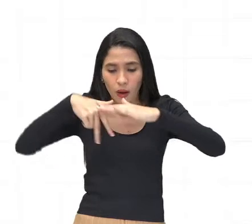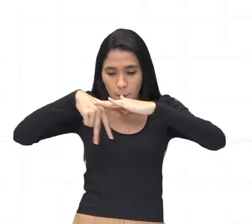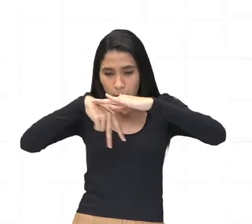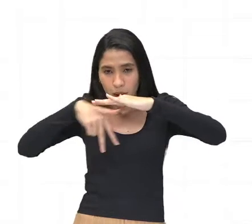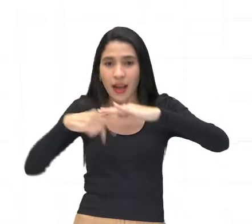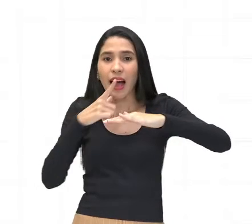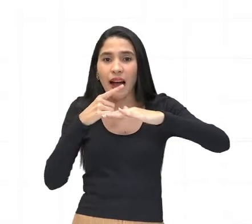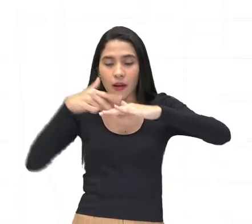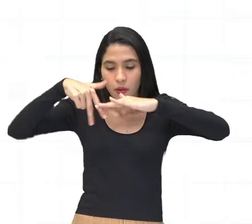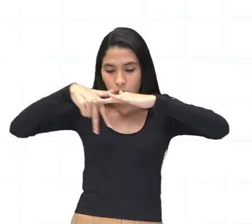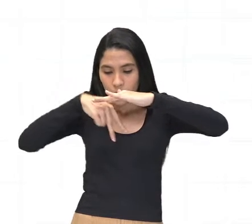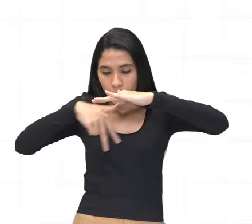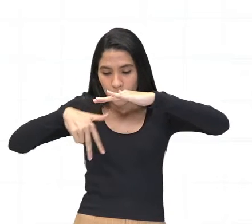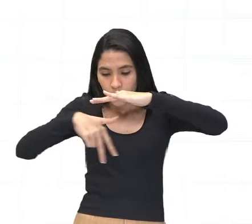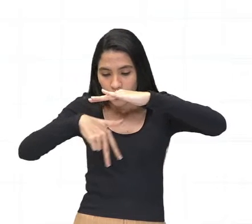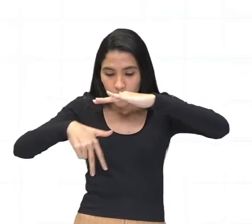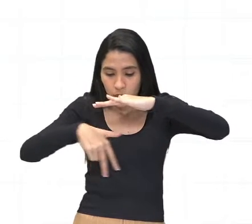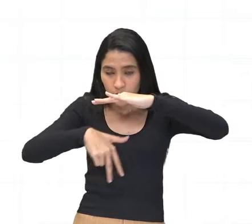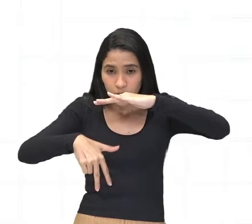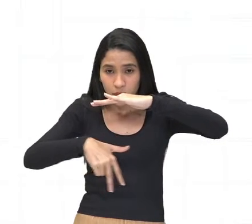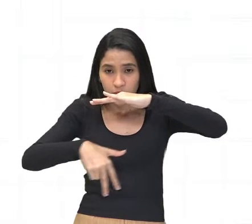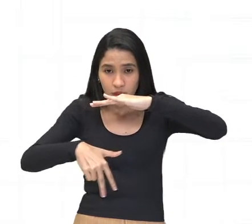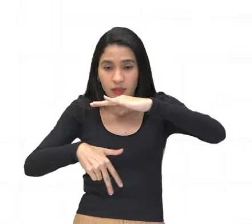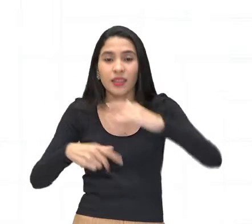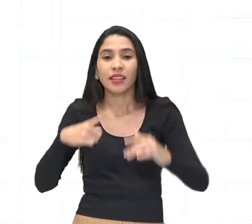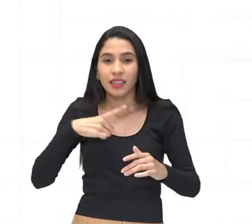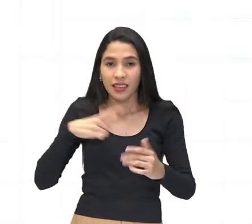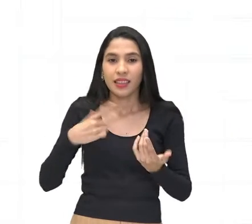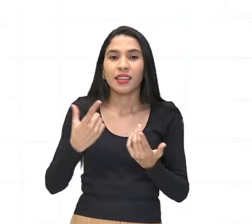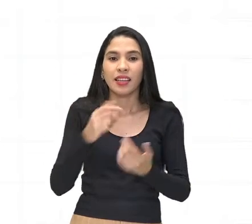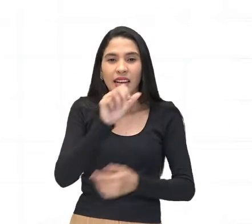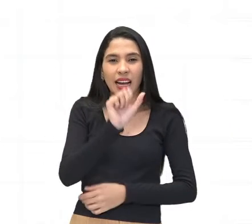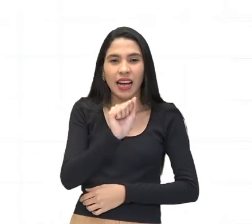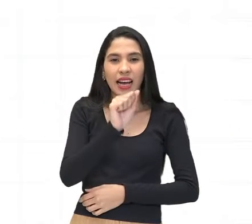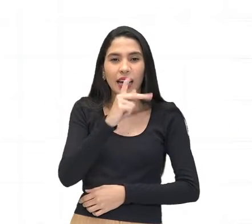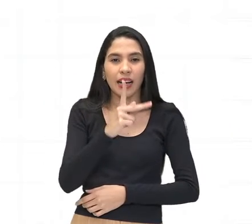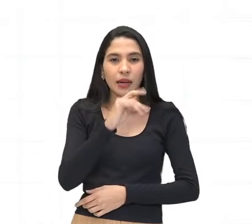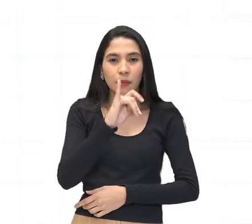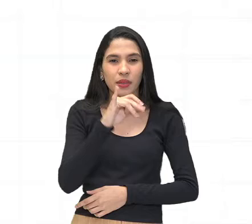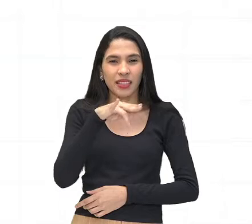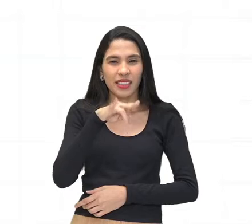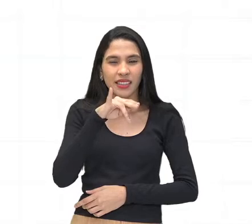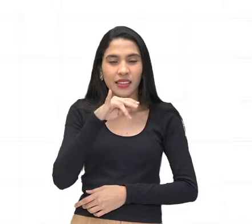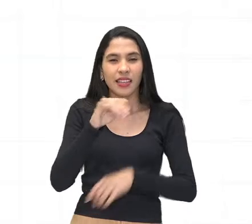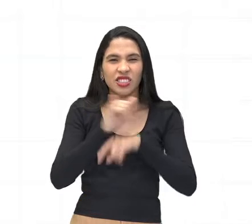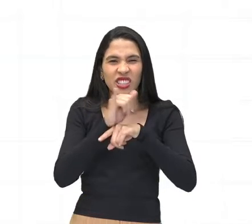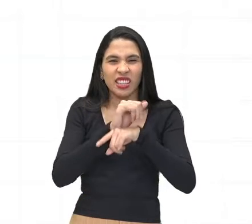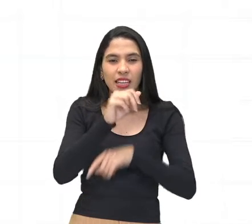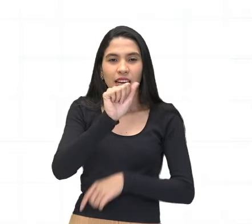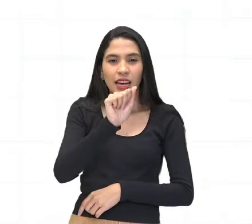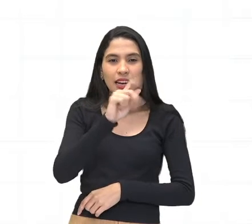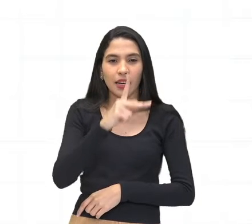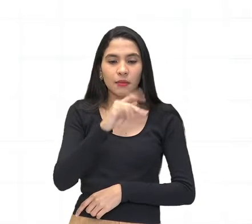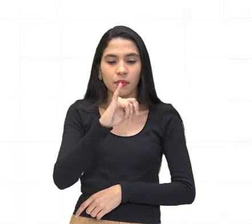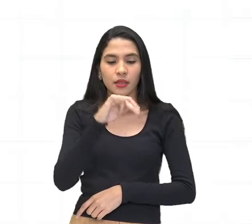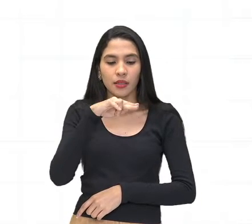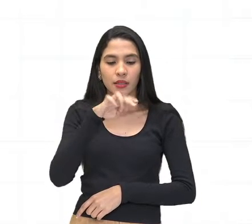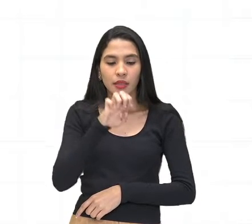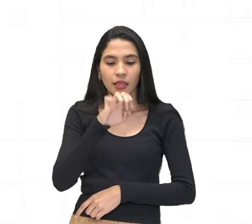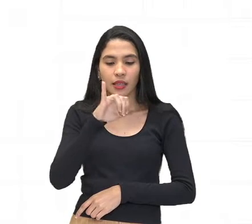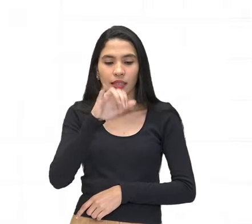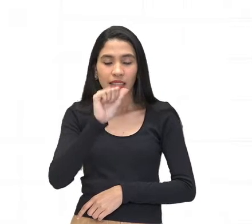d'água sem respirar? Existe o método de apneia. Esse método de apneia é quando